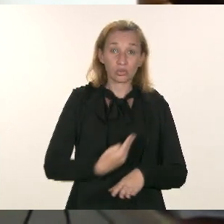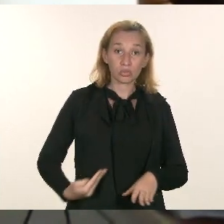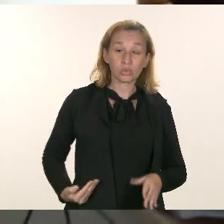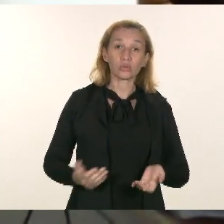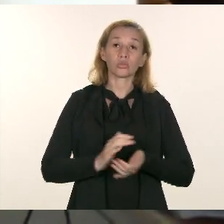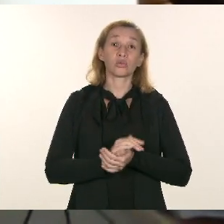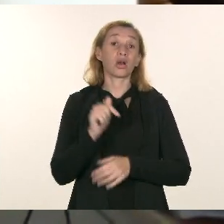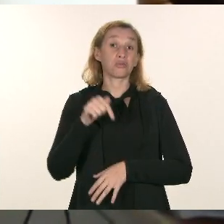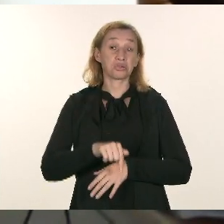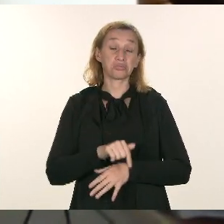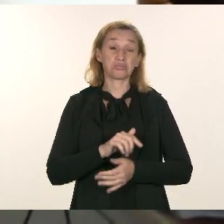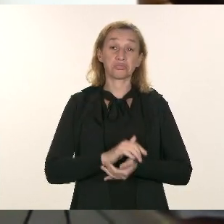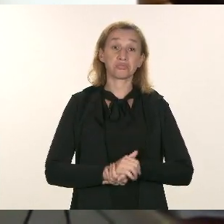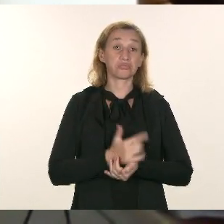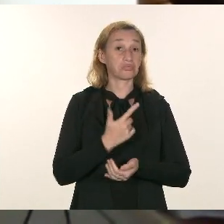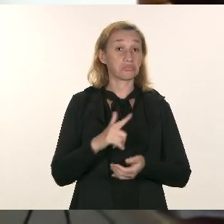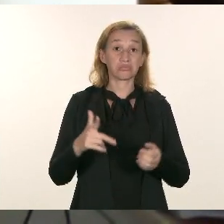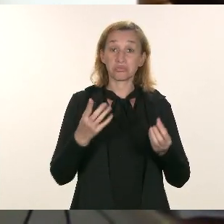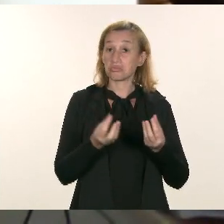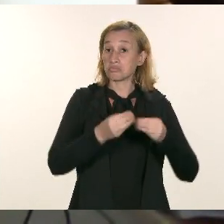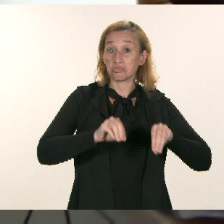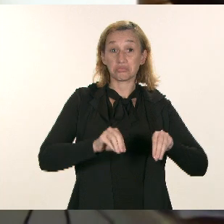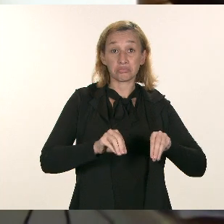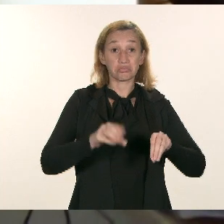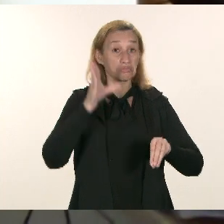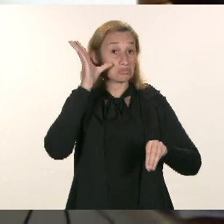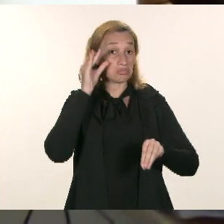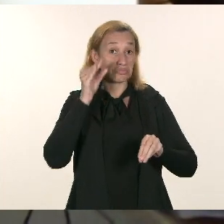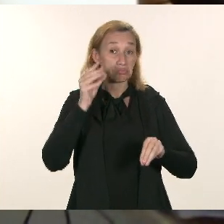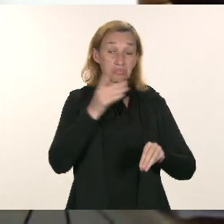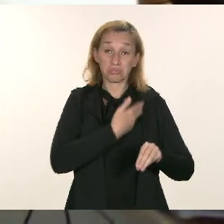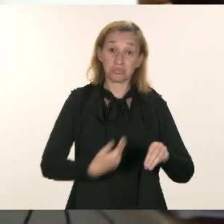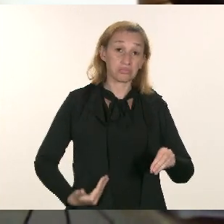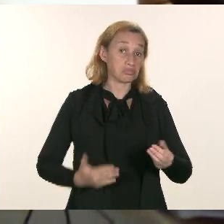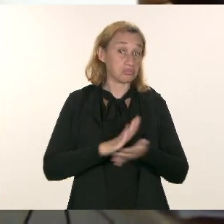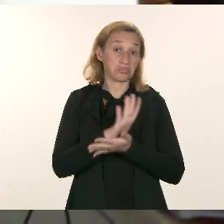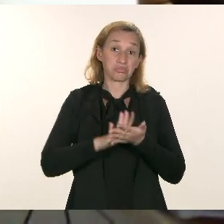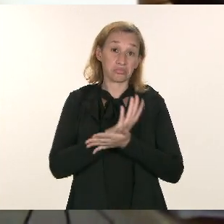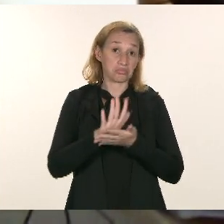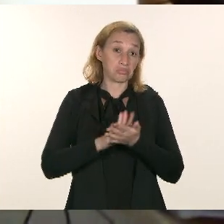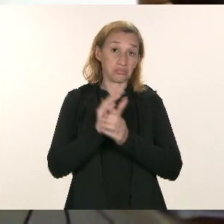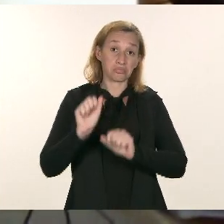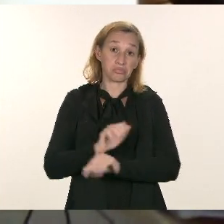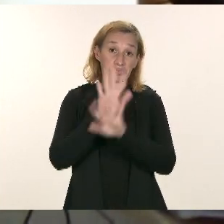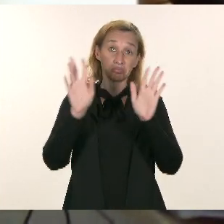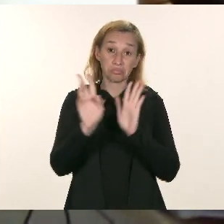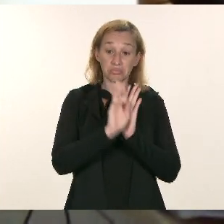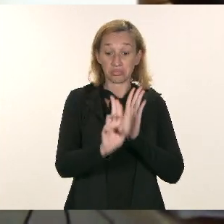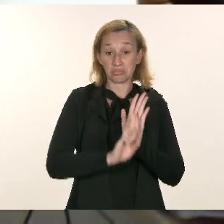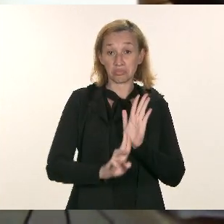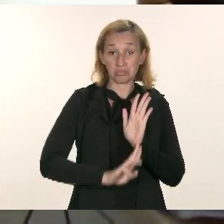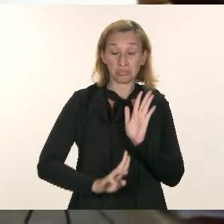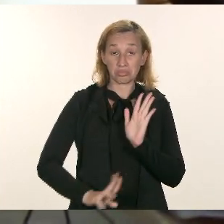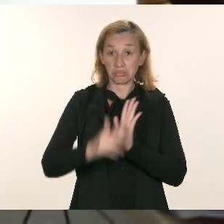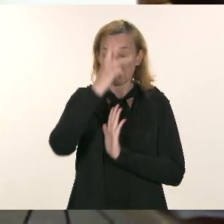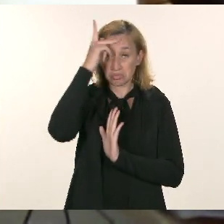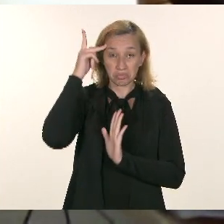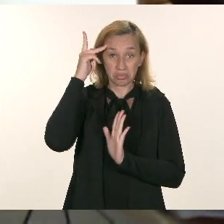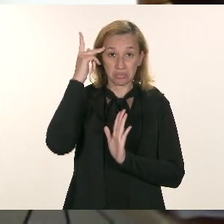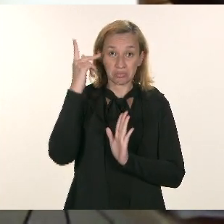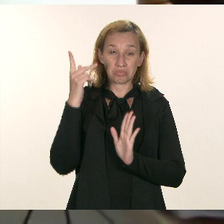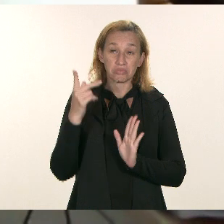em princípio, prejuízo ao interesse público com a transparência da lista de imunizados. Ao